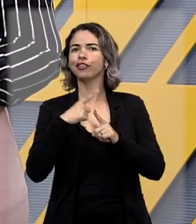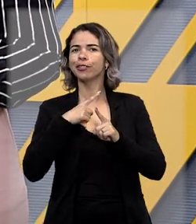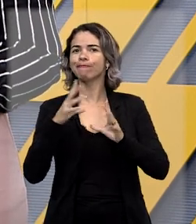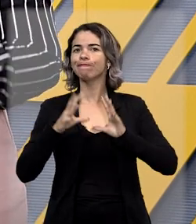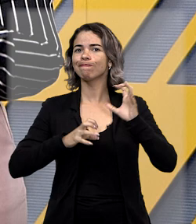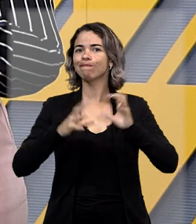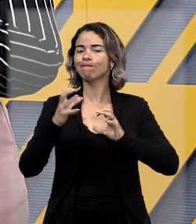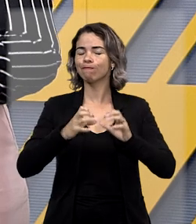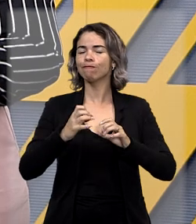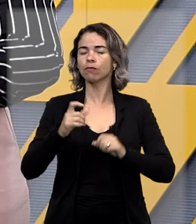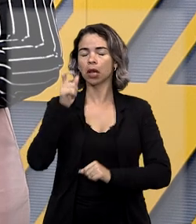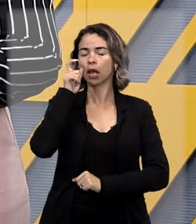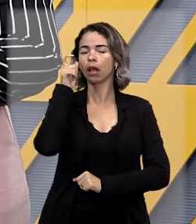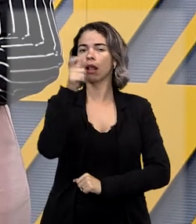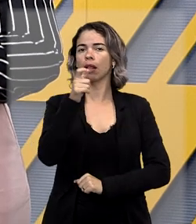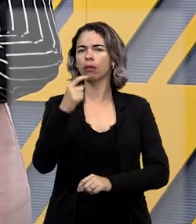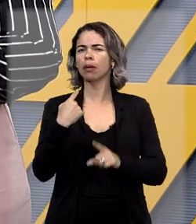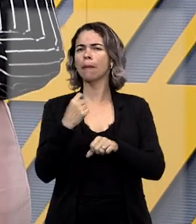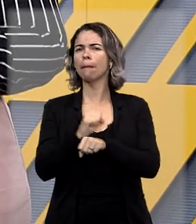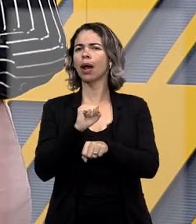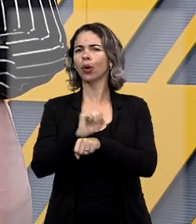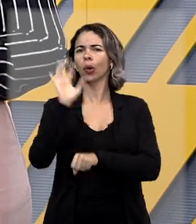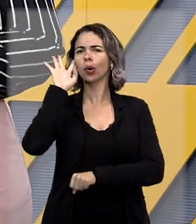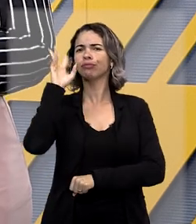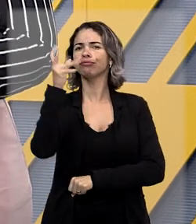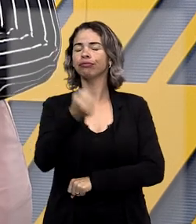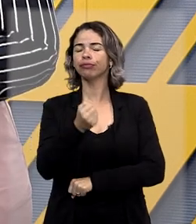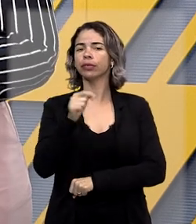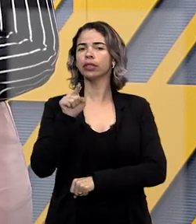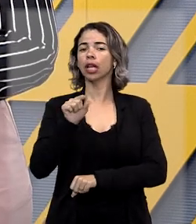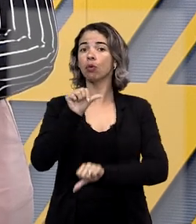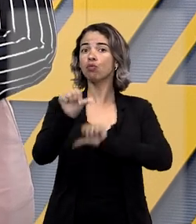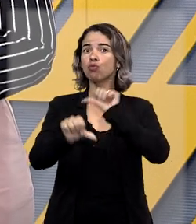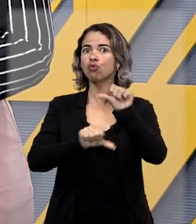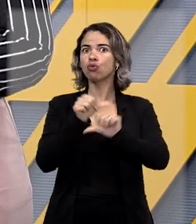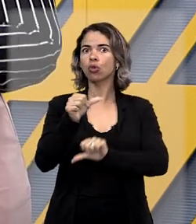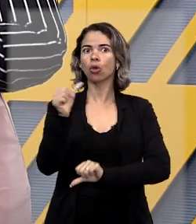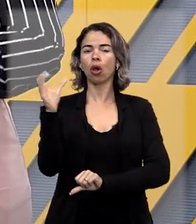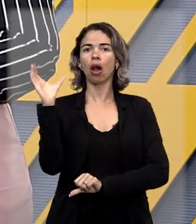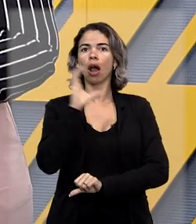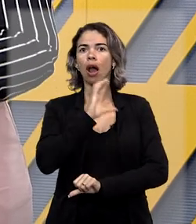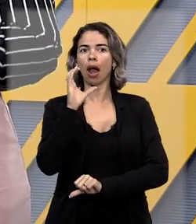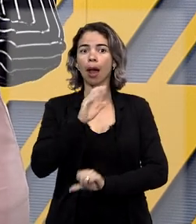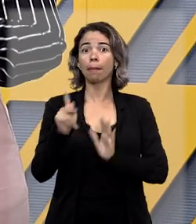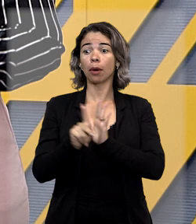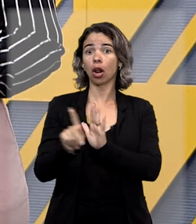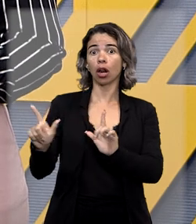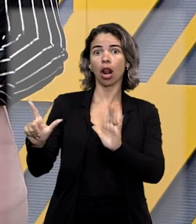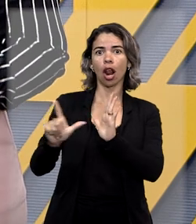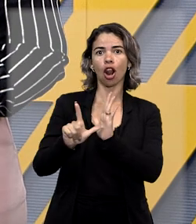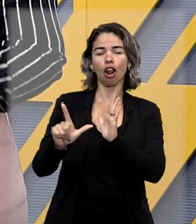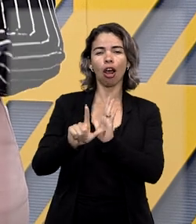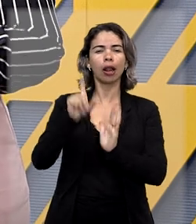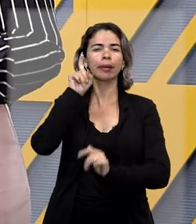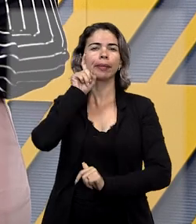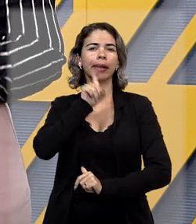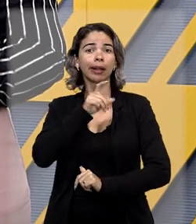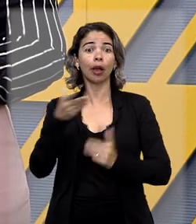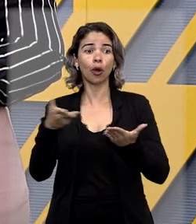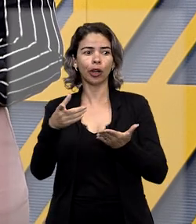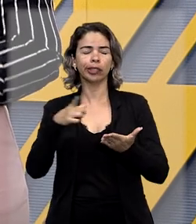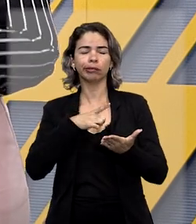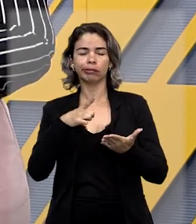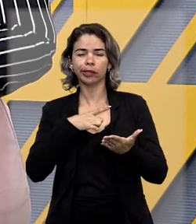de competência para suspender decisão que havia determinado a reversão imediata às lojas americanas, que